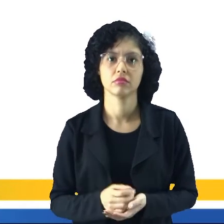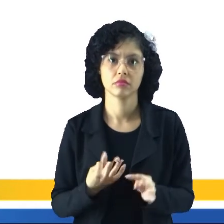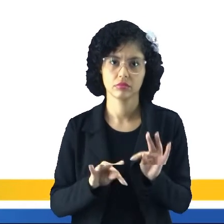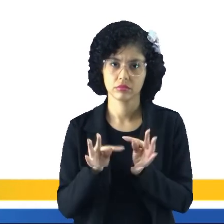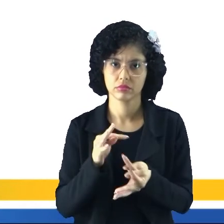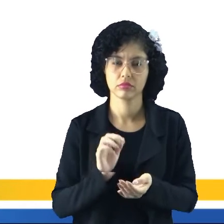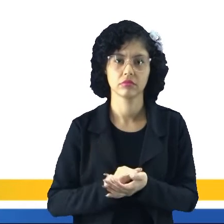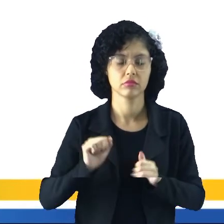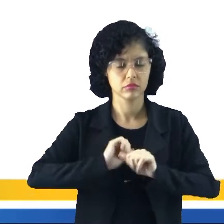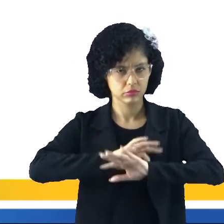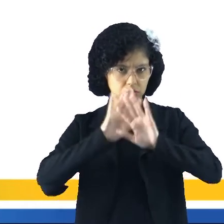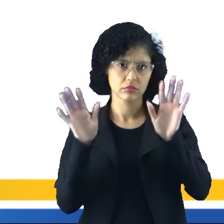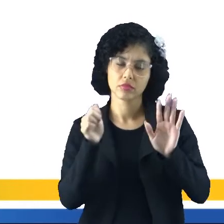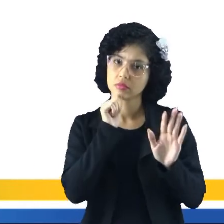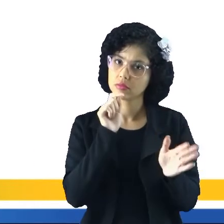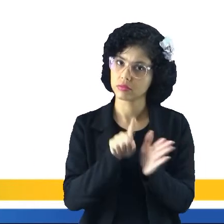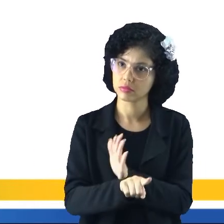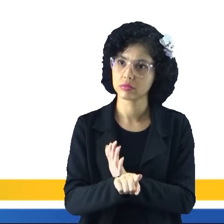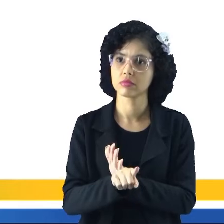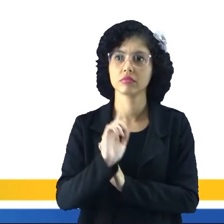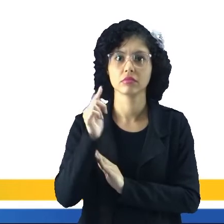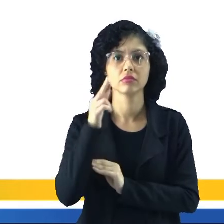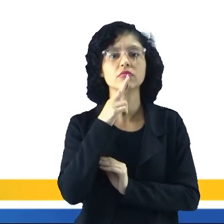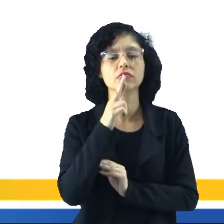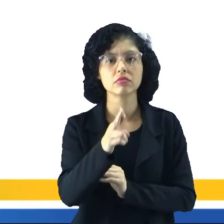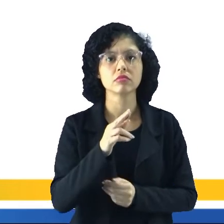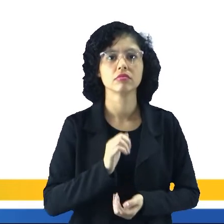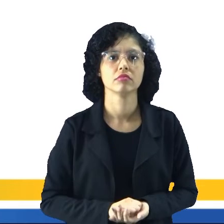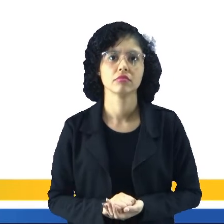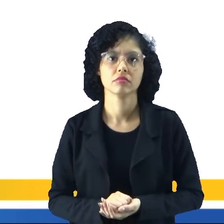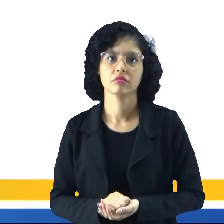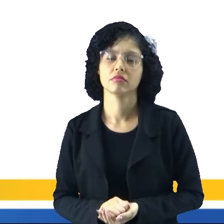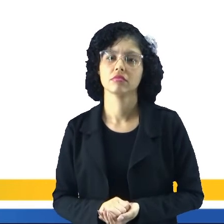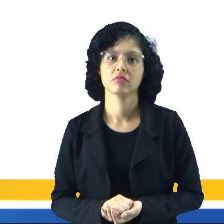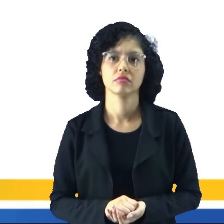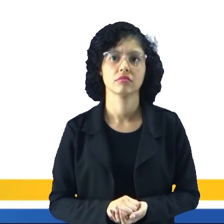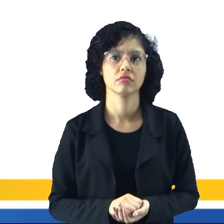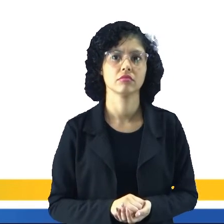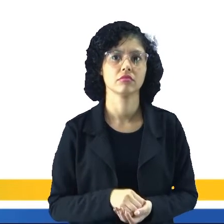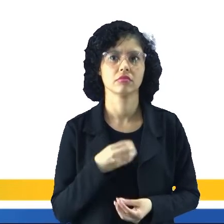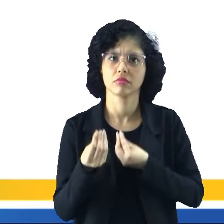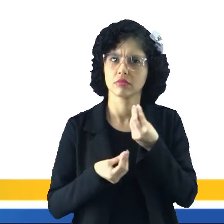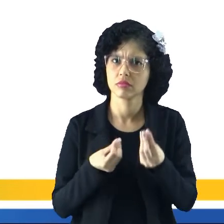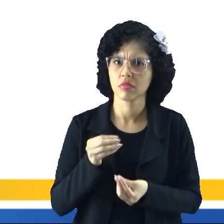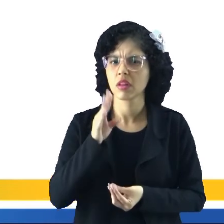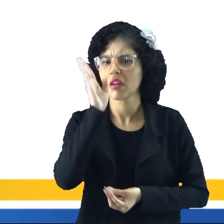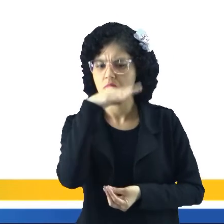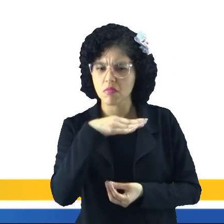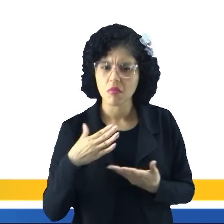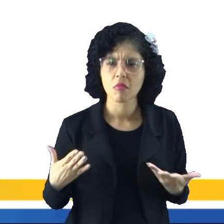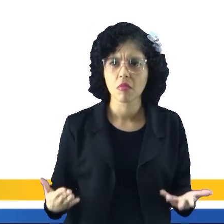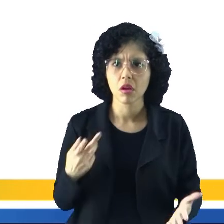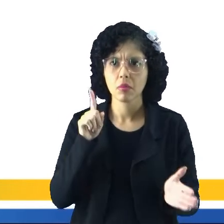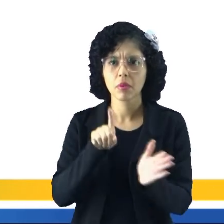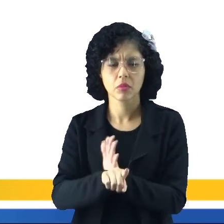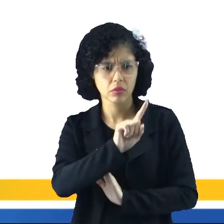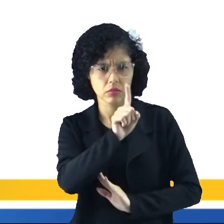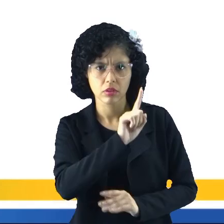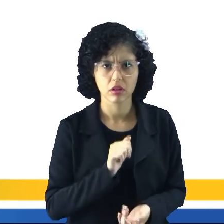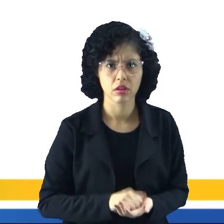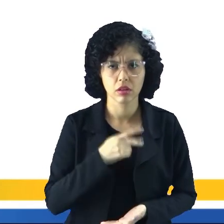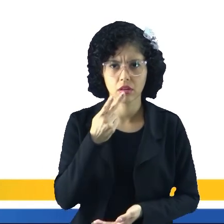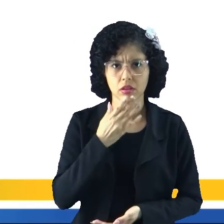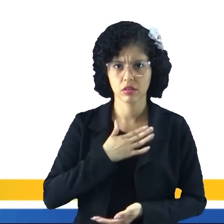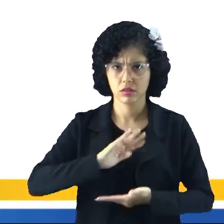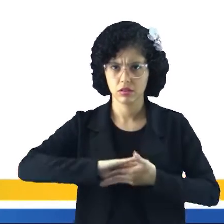É claro que quando o personagem pergunta e o outro responde, ele soa até como meio mal educado, né? Que ele diz, eu não estou perguntando para ti não, meu irmão, estou falando